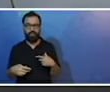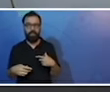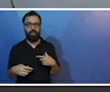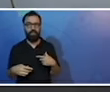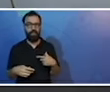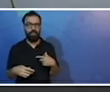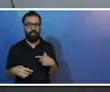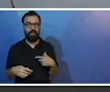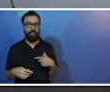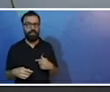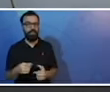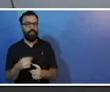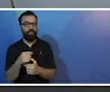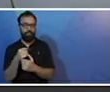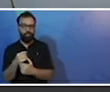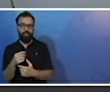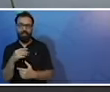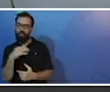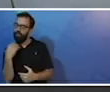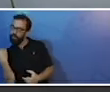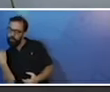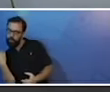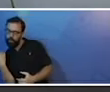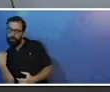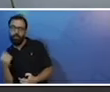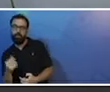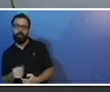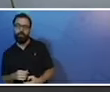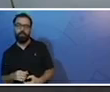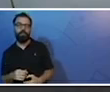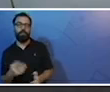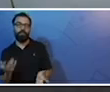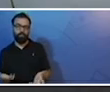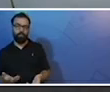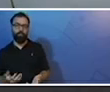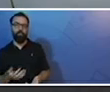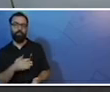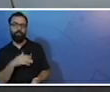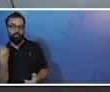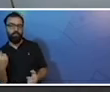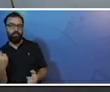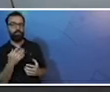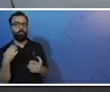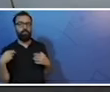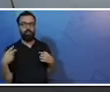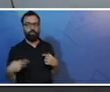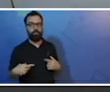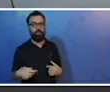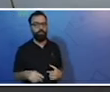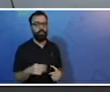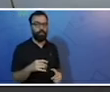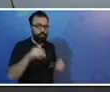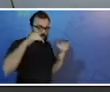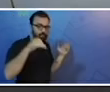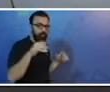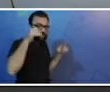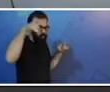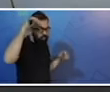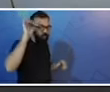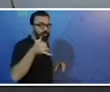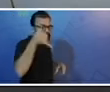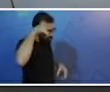veio a morte lhe faz irmal morreu o homem depois a morte no homem o homem no boi o